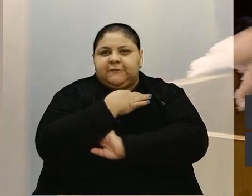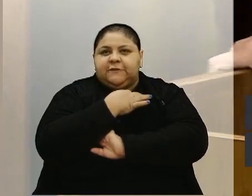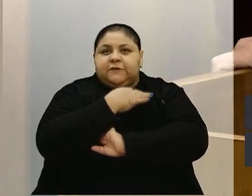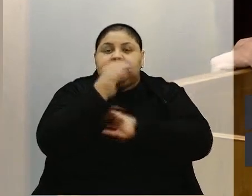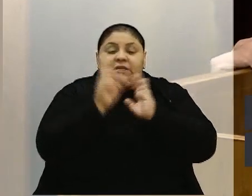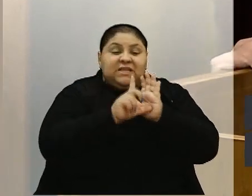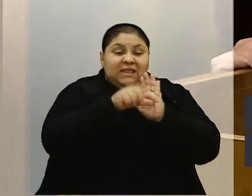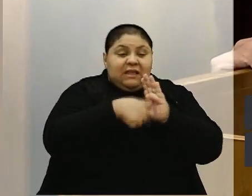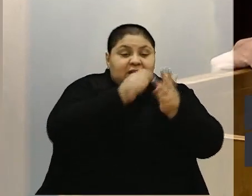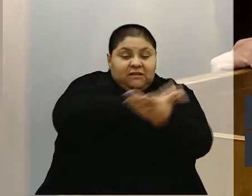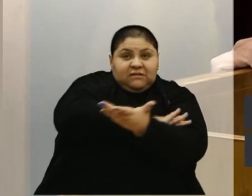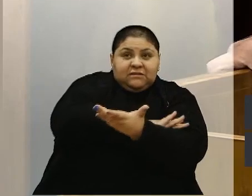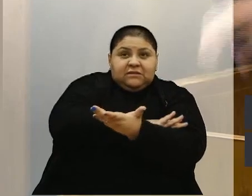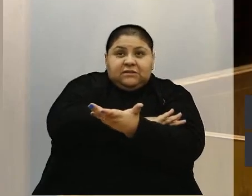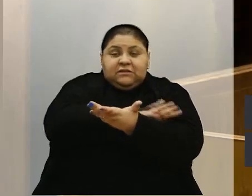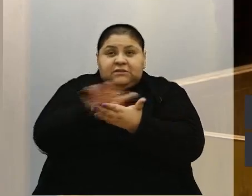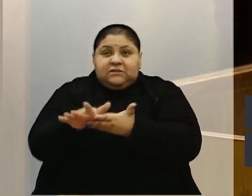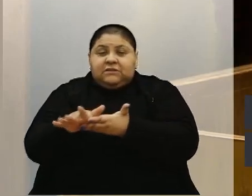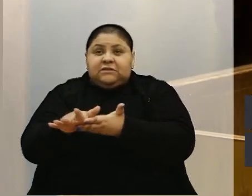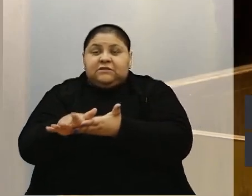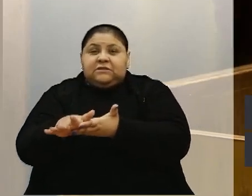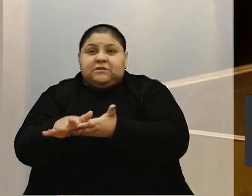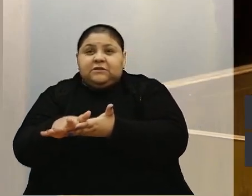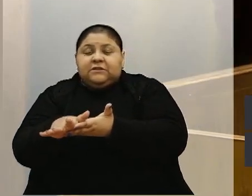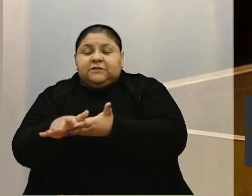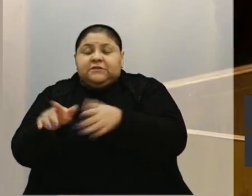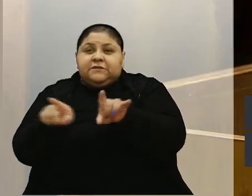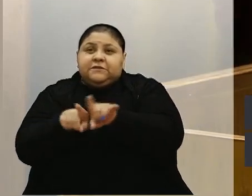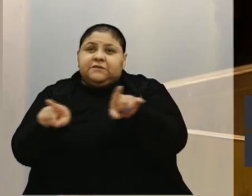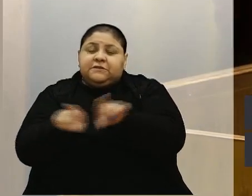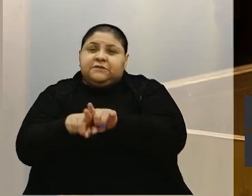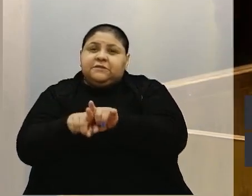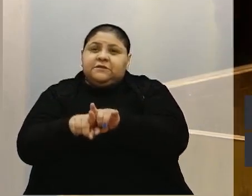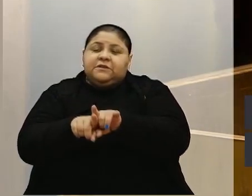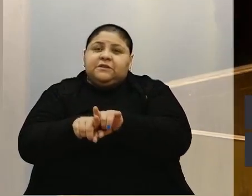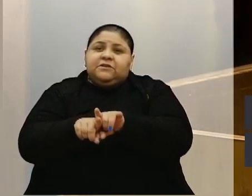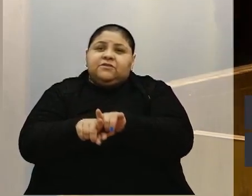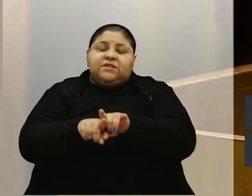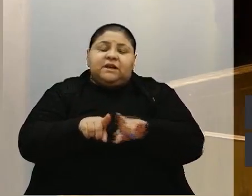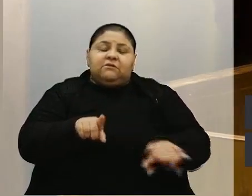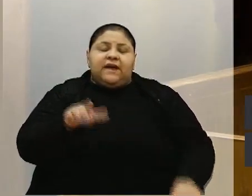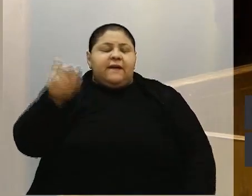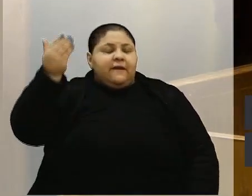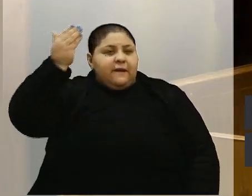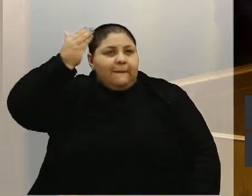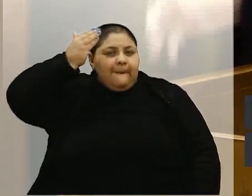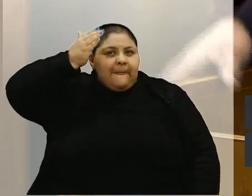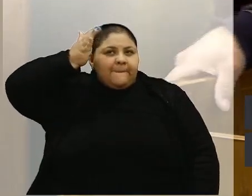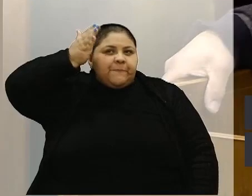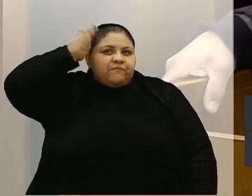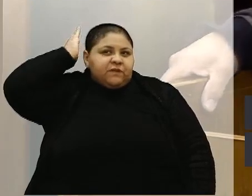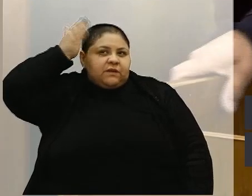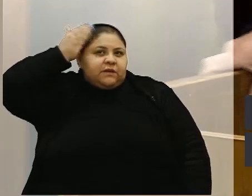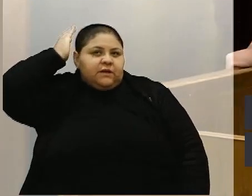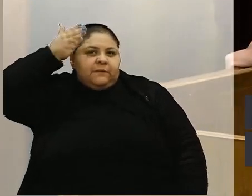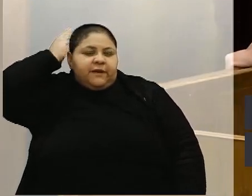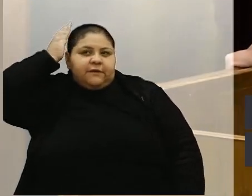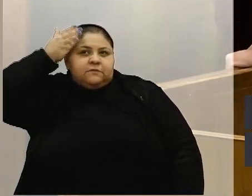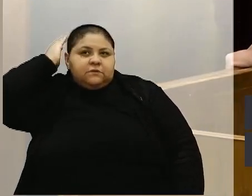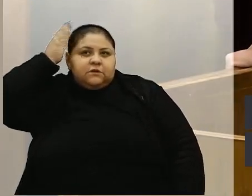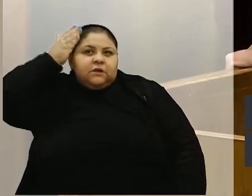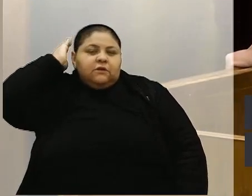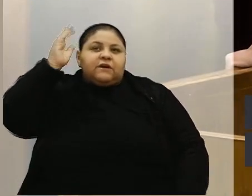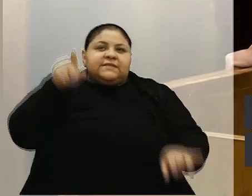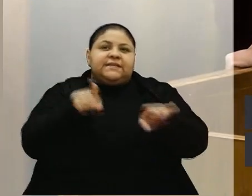Depois da tragédia do Guerra, o Cassina e o Eloy Frisso foram na UAB e receberam todas as cartas e reivindicações dos moradores